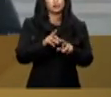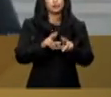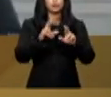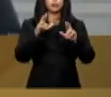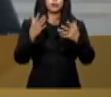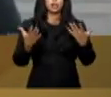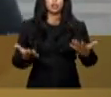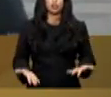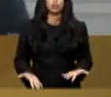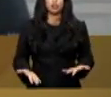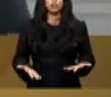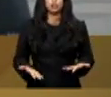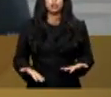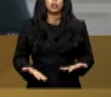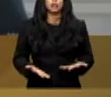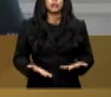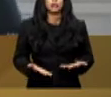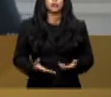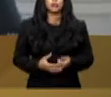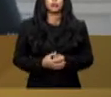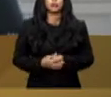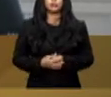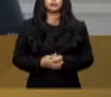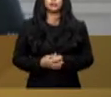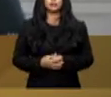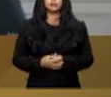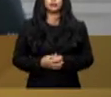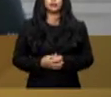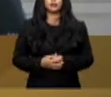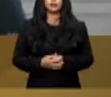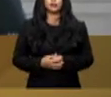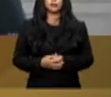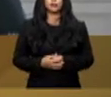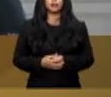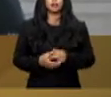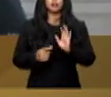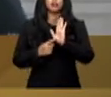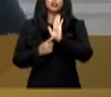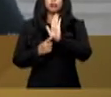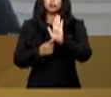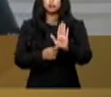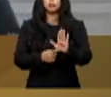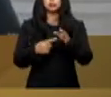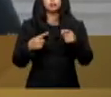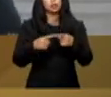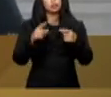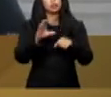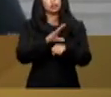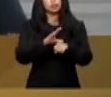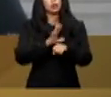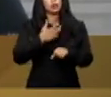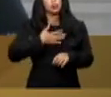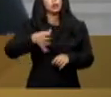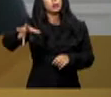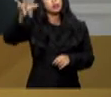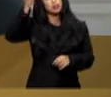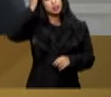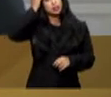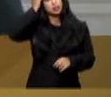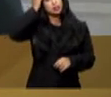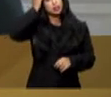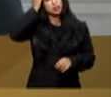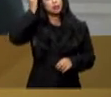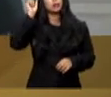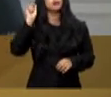Então, considerando os dispositivos constitucionais, a meu ver, o que o